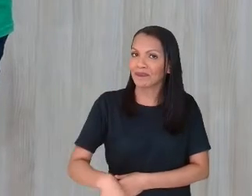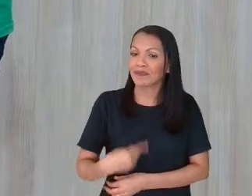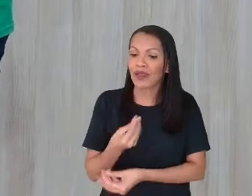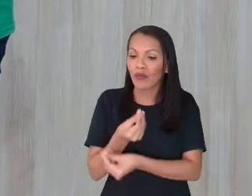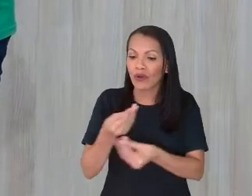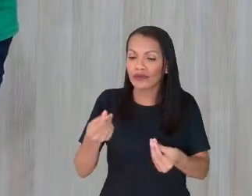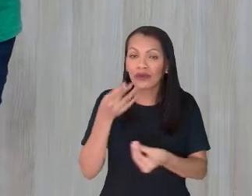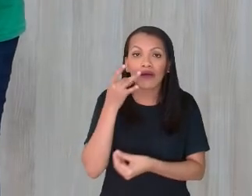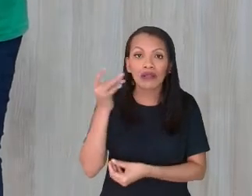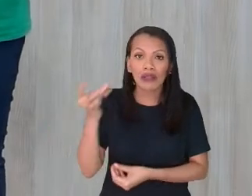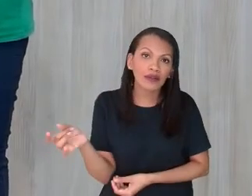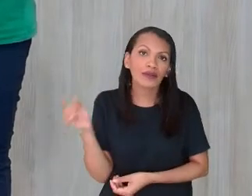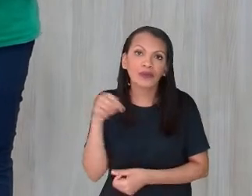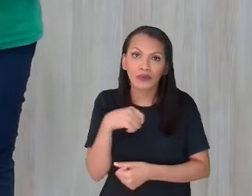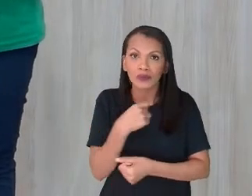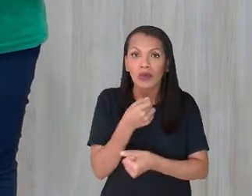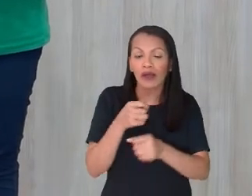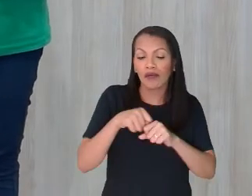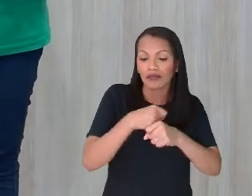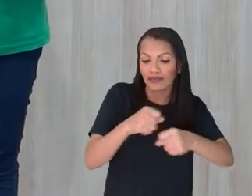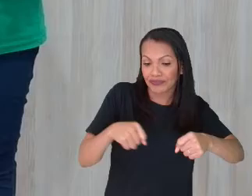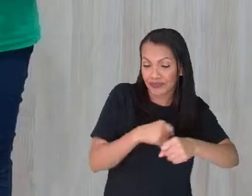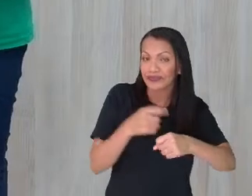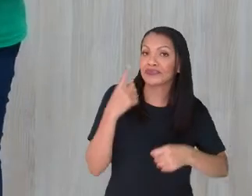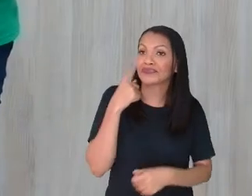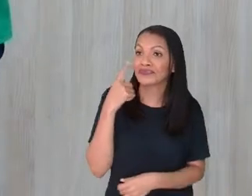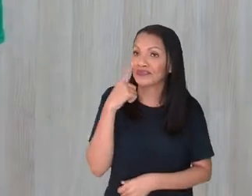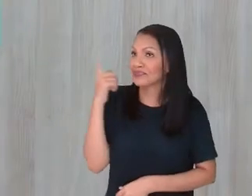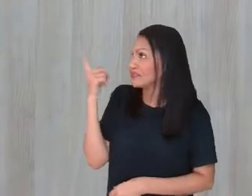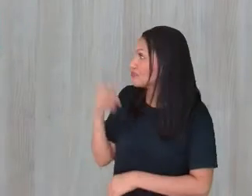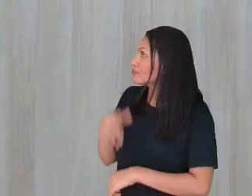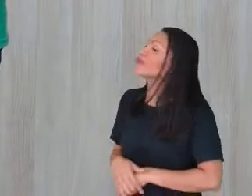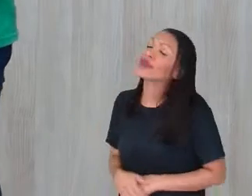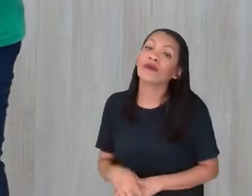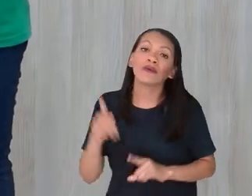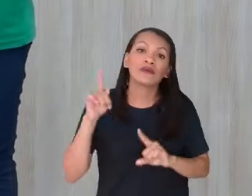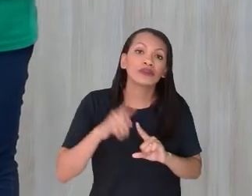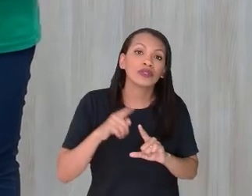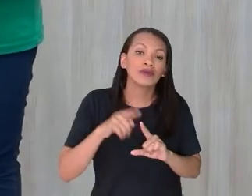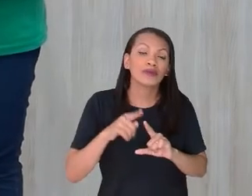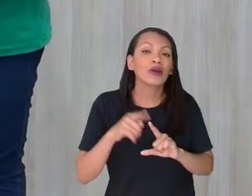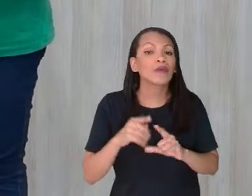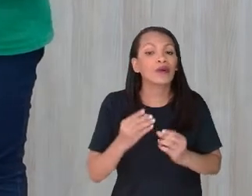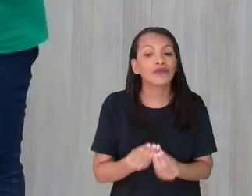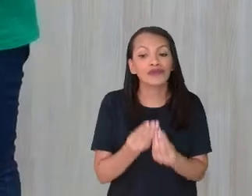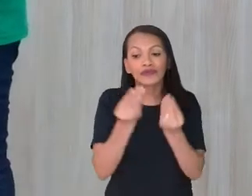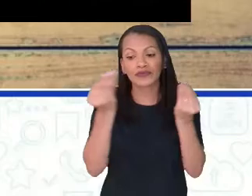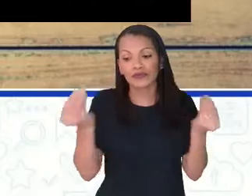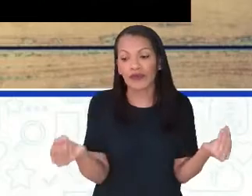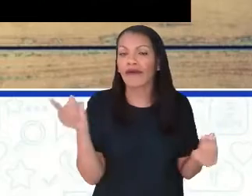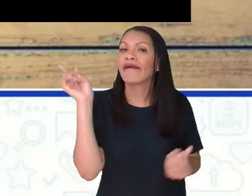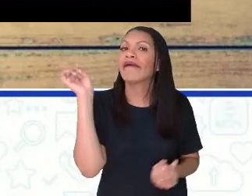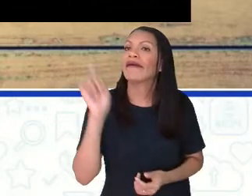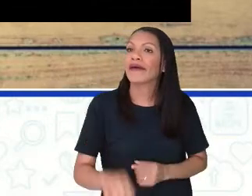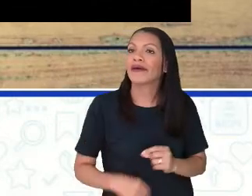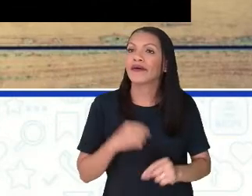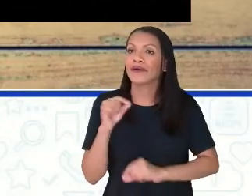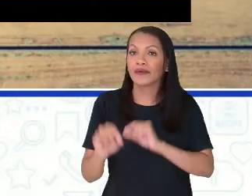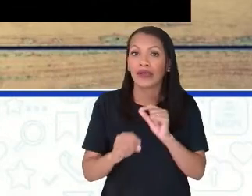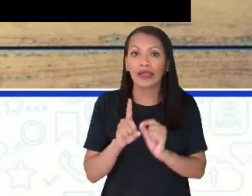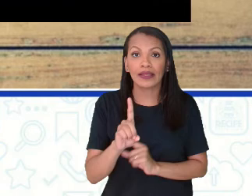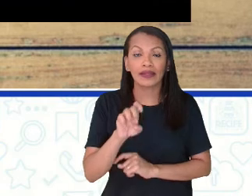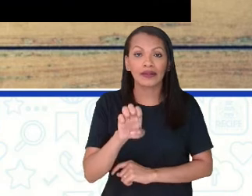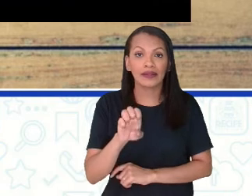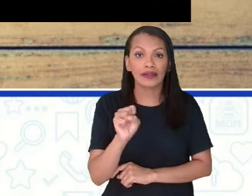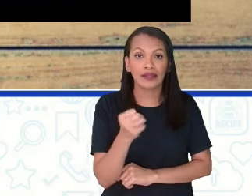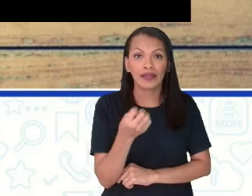sal de cozinha. O outro tipo de separação, né, de misturas homogêneas, a gente vai ver aí a destilação